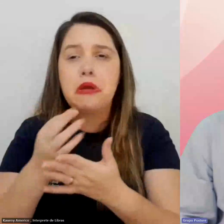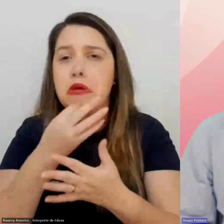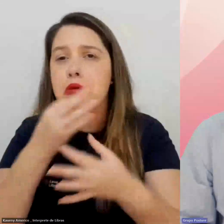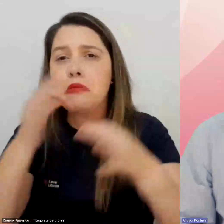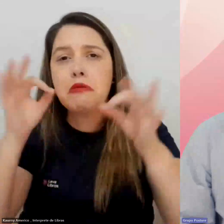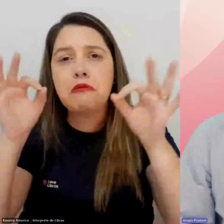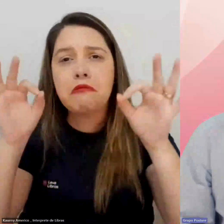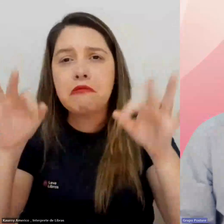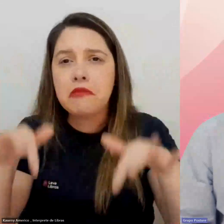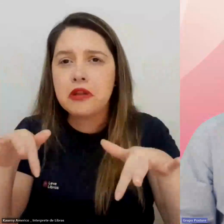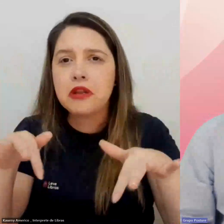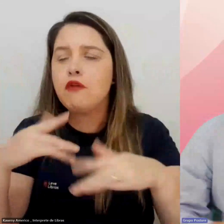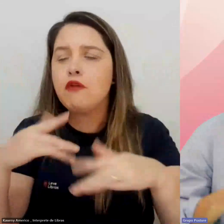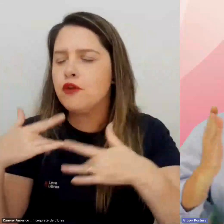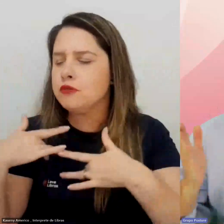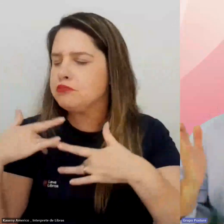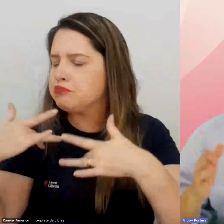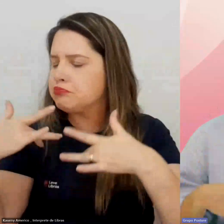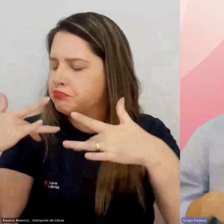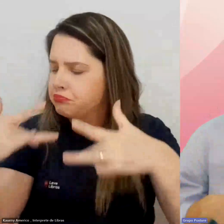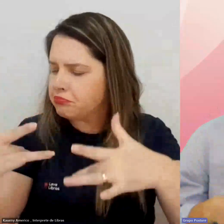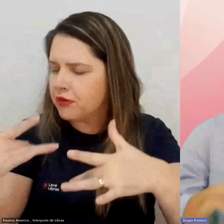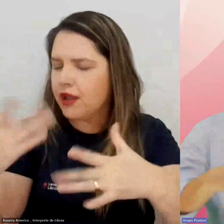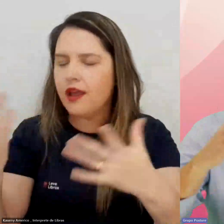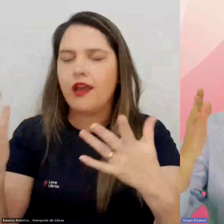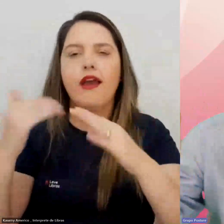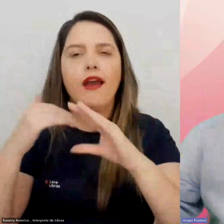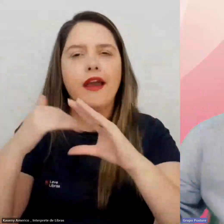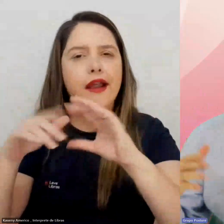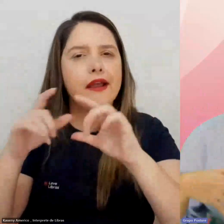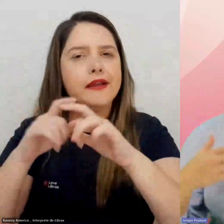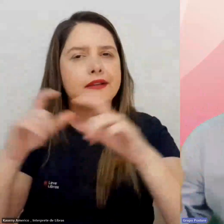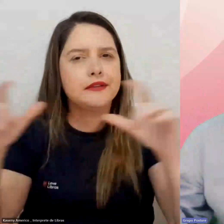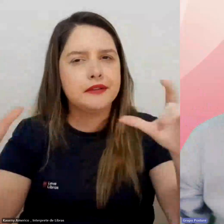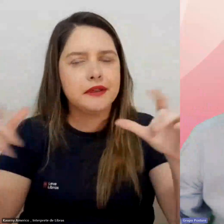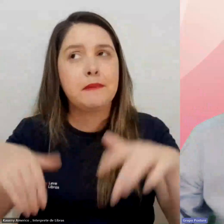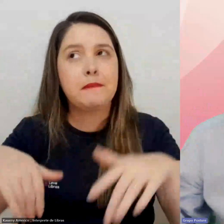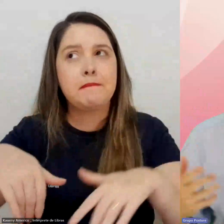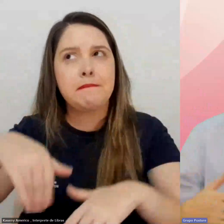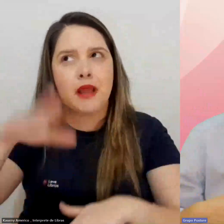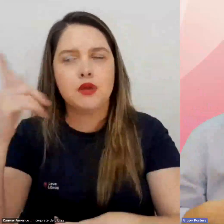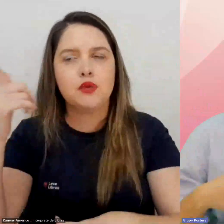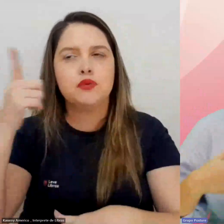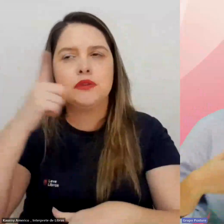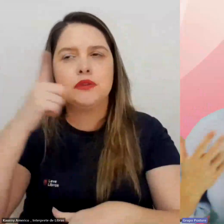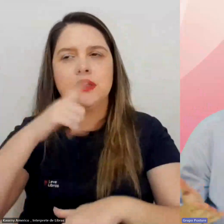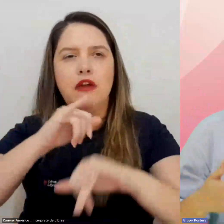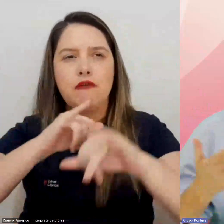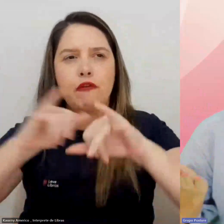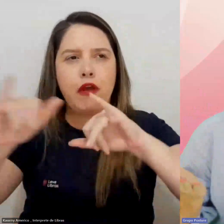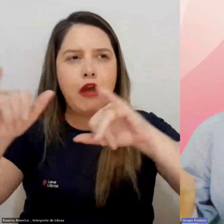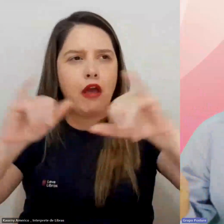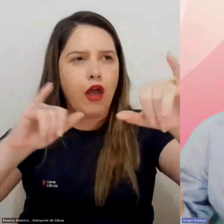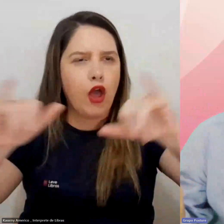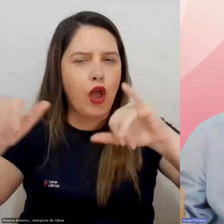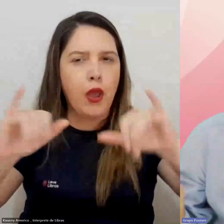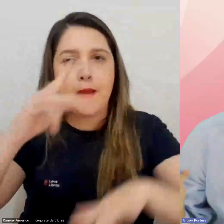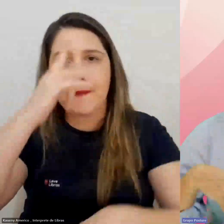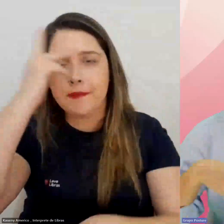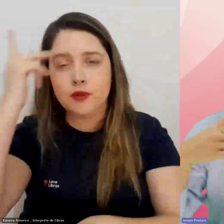tema? disposição. Eu acho que a grande mensagem é quanto mais a gente conseguir passar informação, quanto mais pessoas tiverem acesso